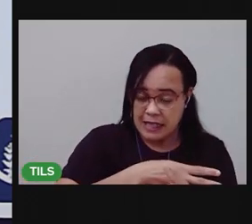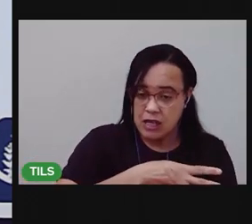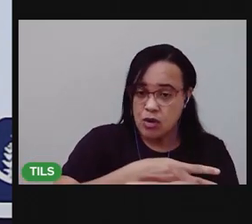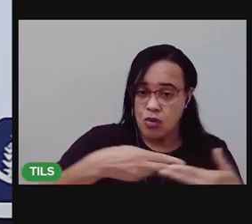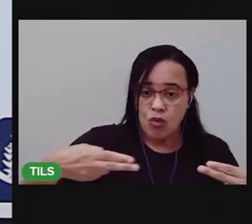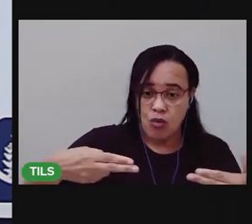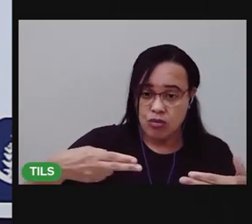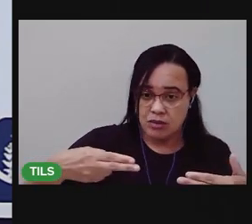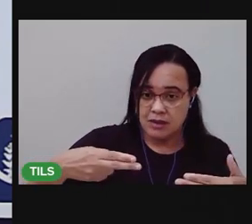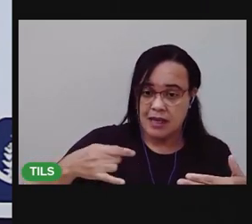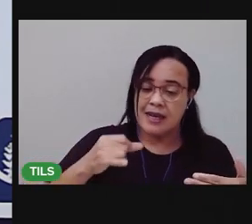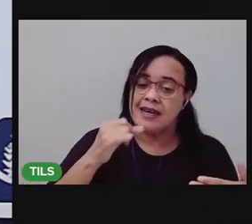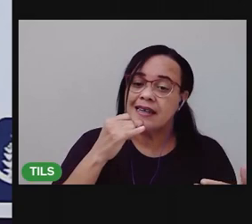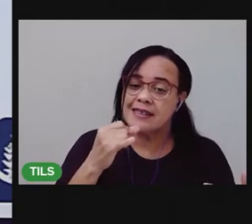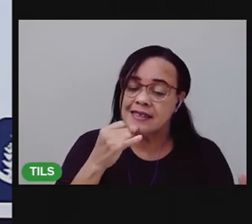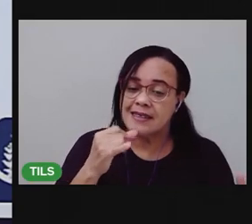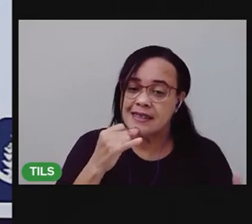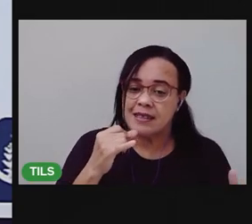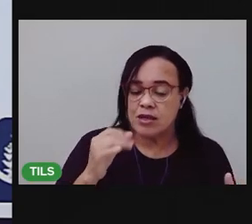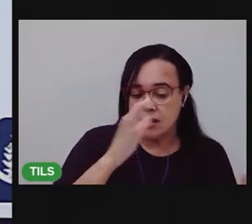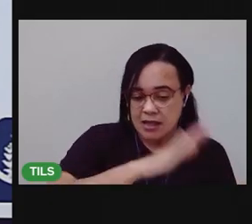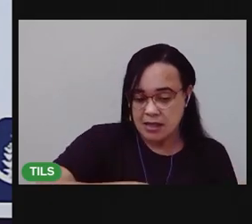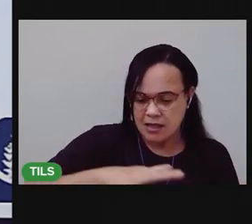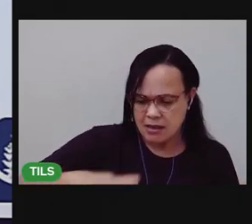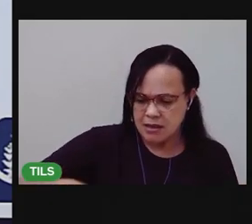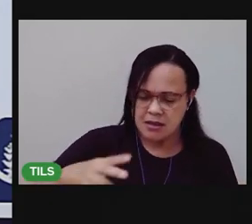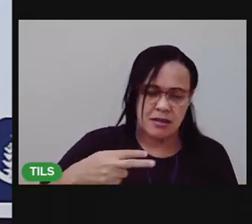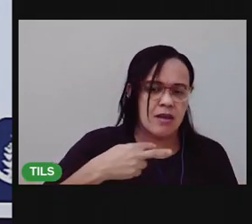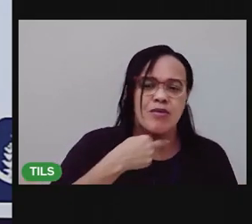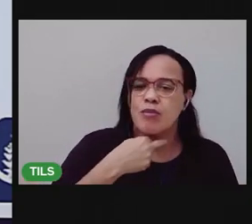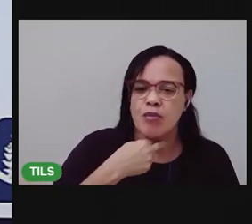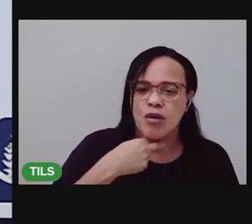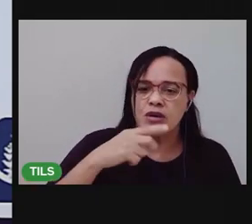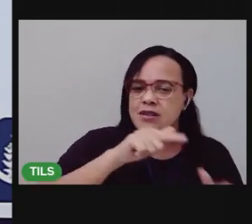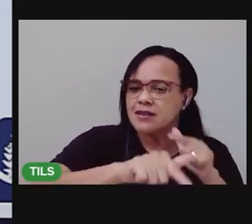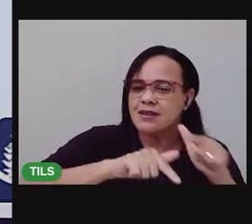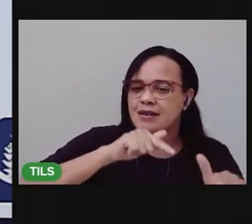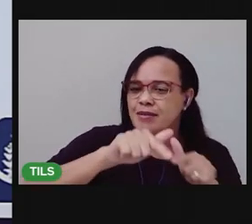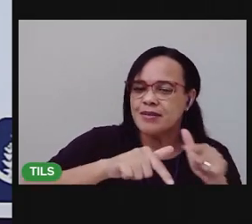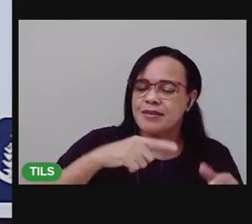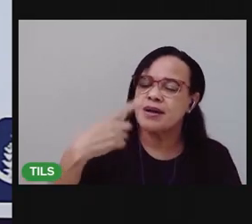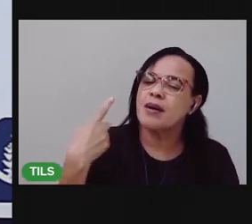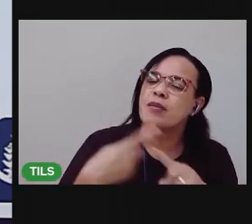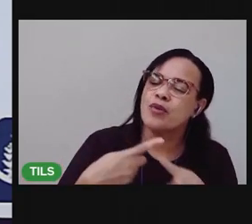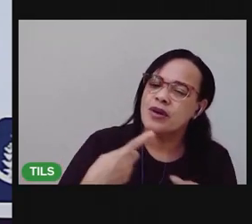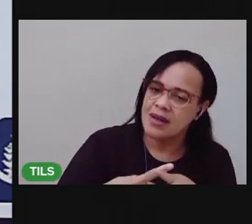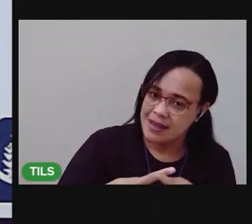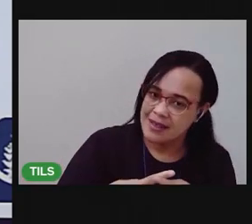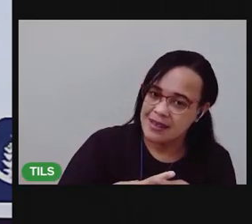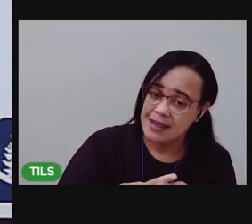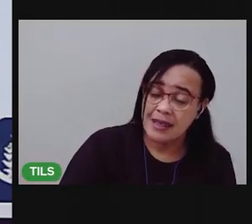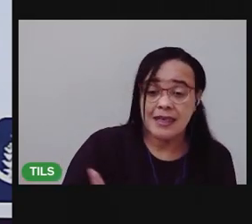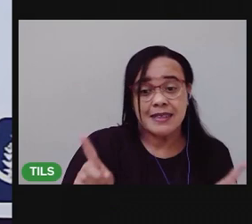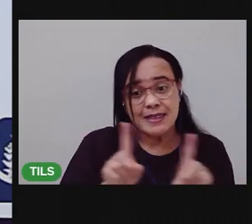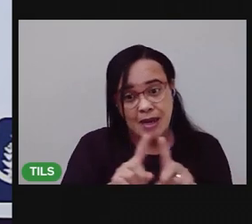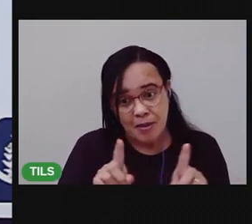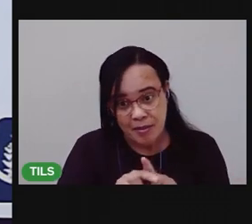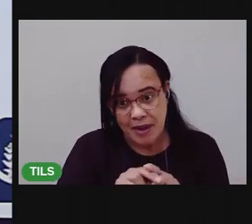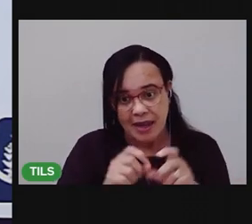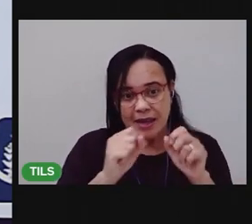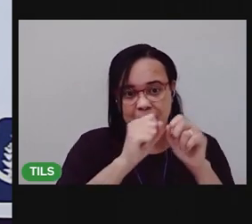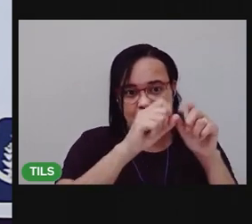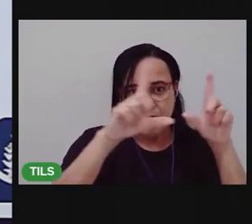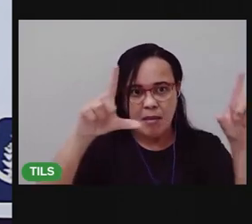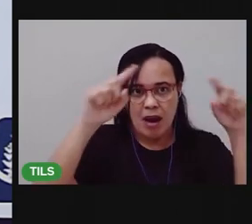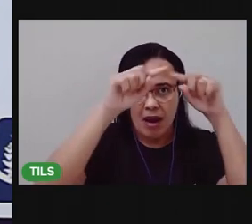fazer um painel desenhando, contando para a gente quais são os direitos e os deveres da criança. Quero ver